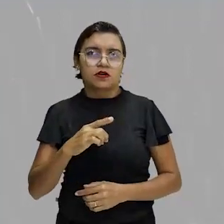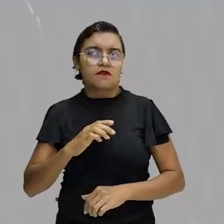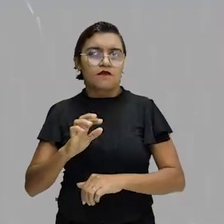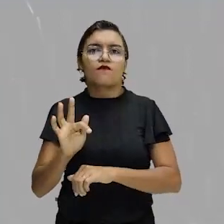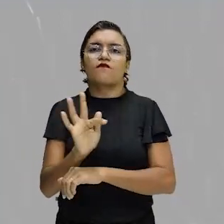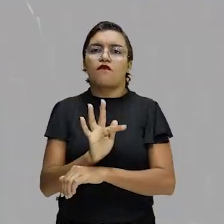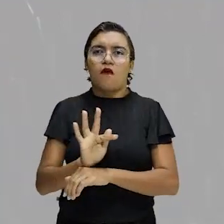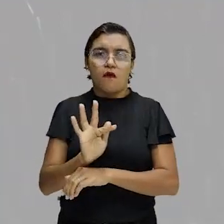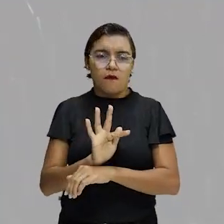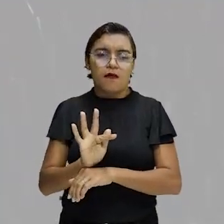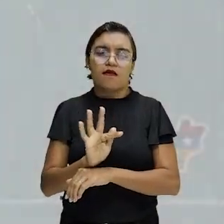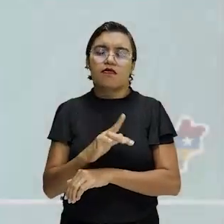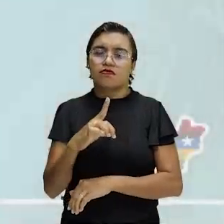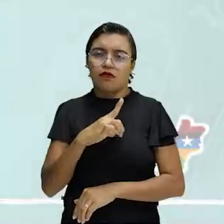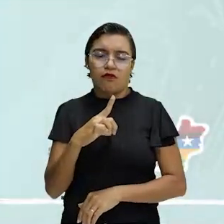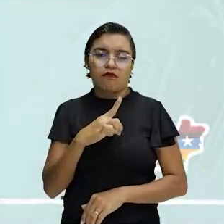formal.